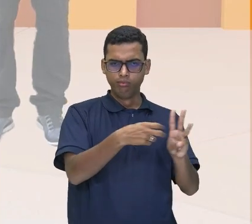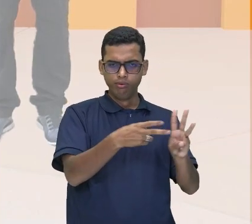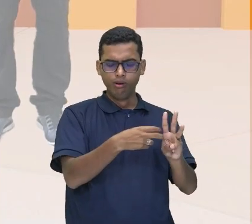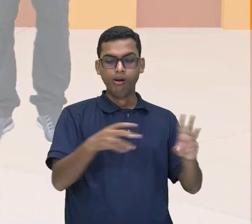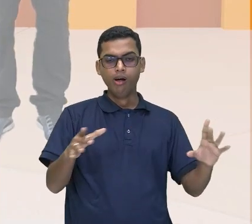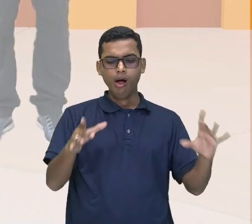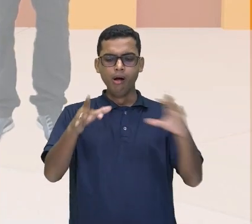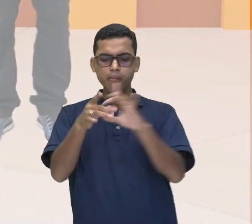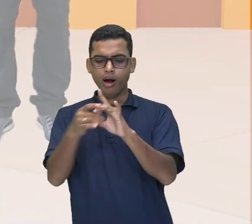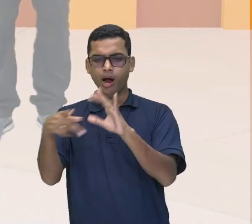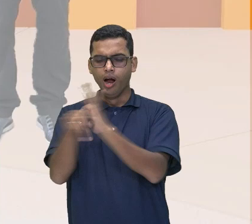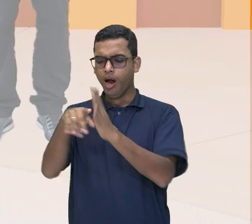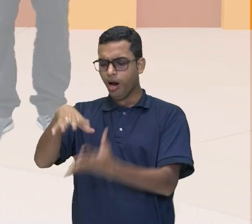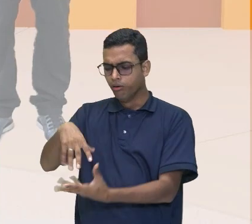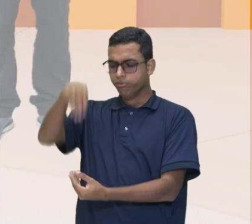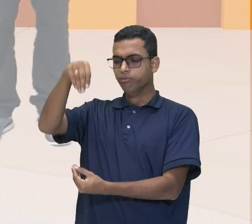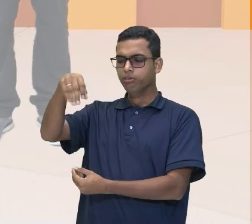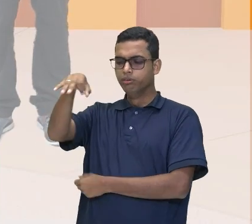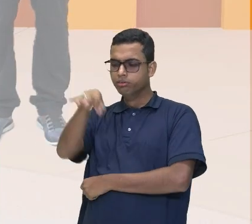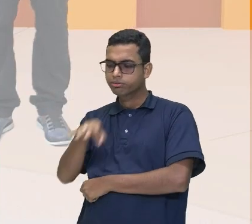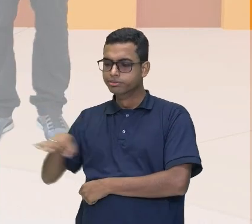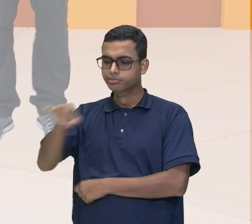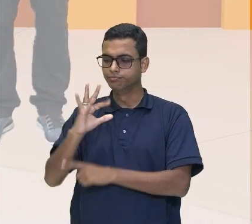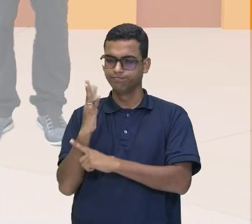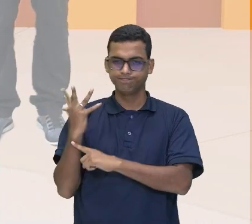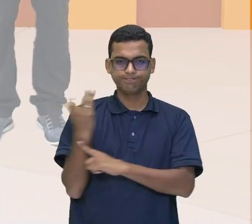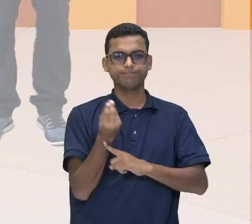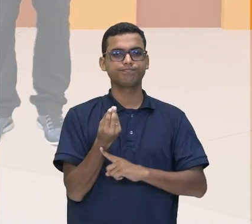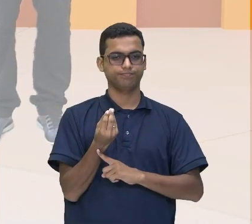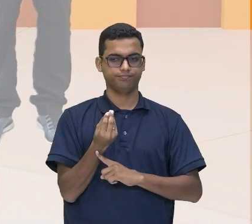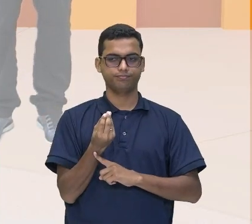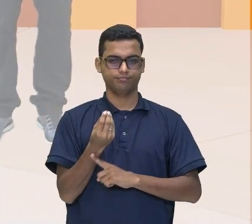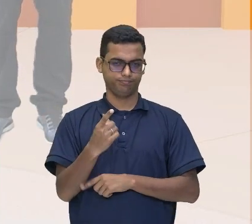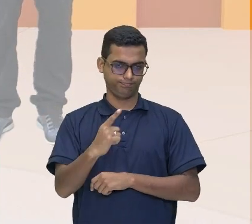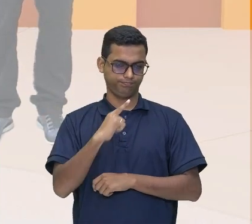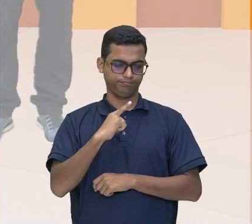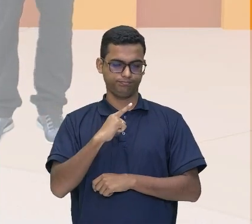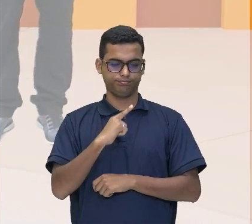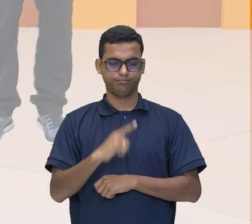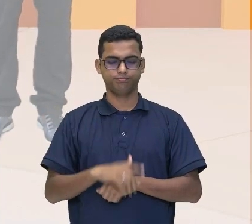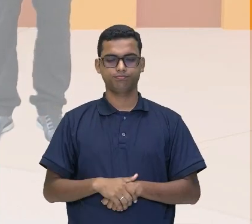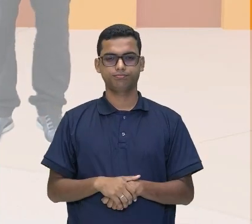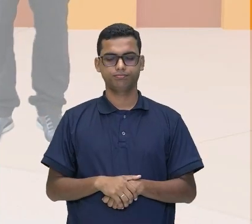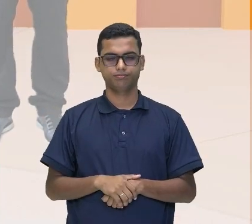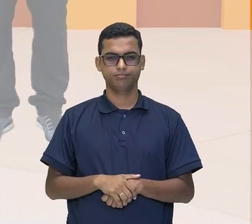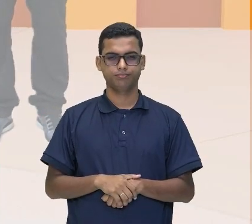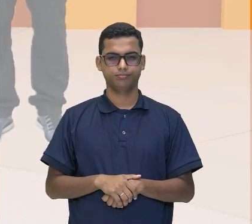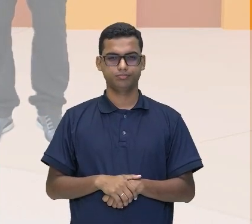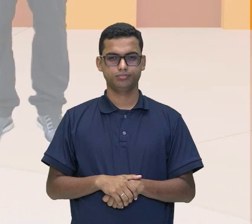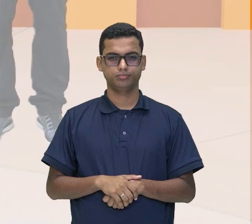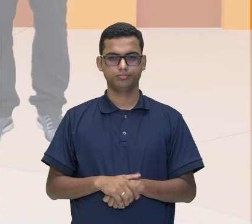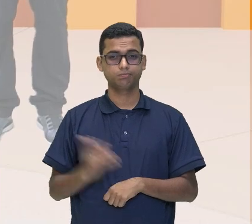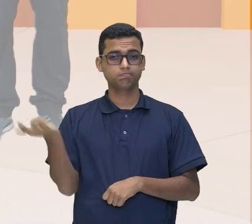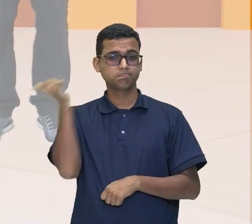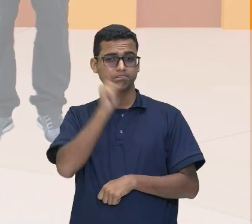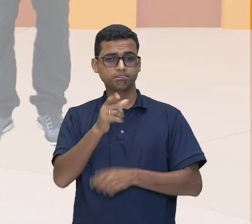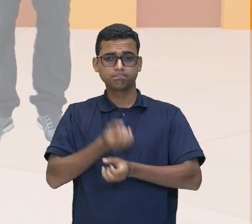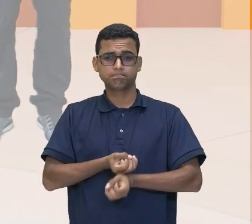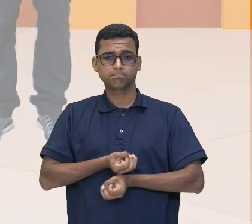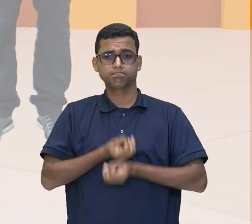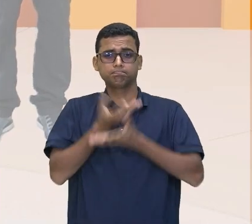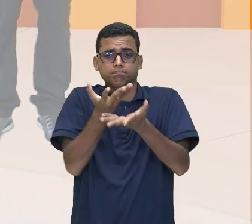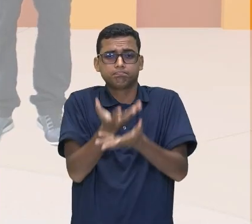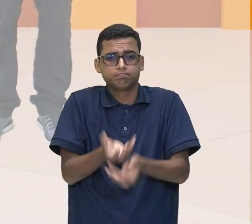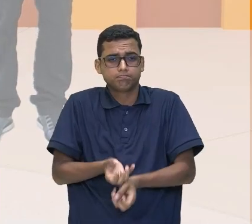intrinsecamente ligada com a questão espiritual, tá bom? Então, ela expressa a cosmologia